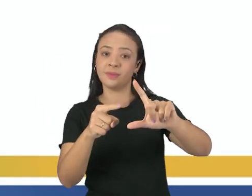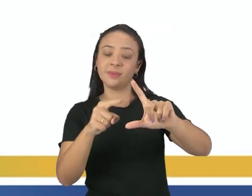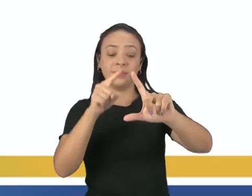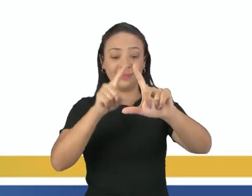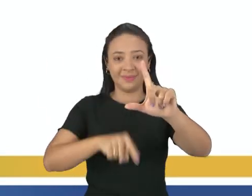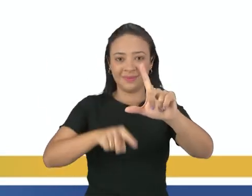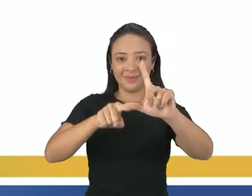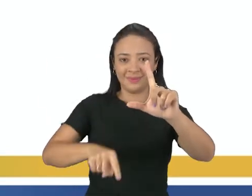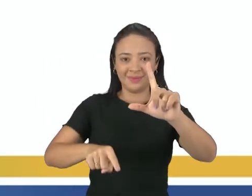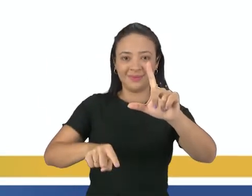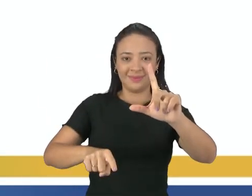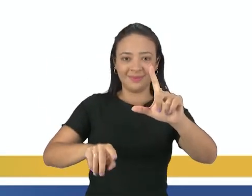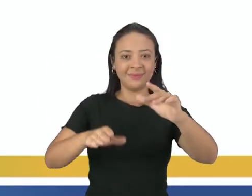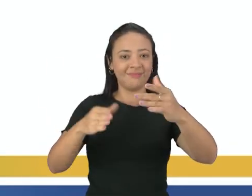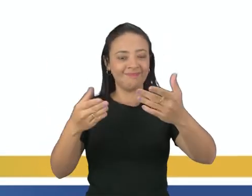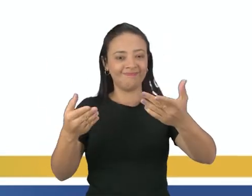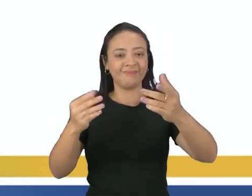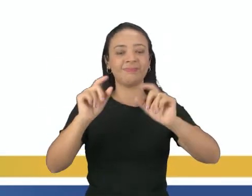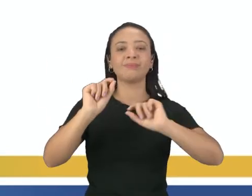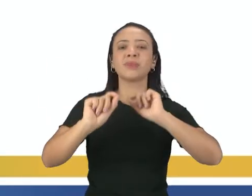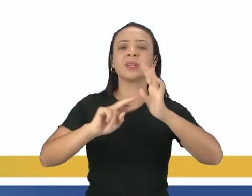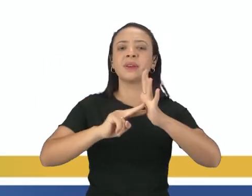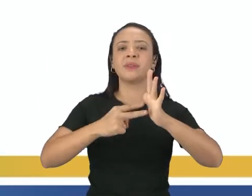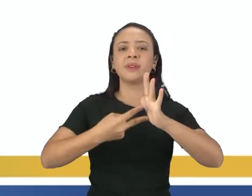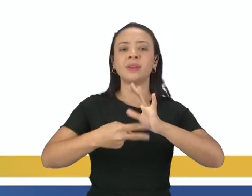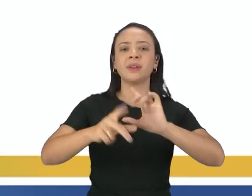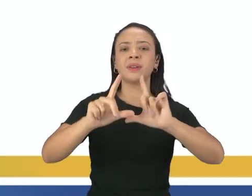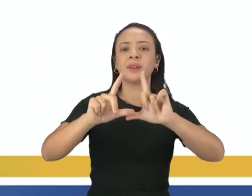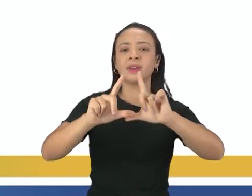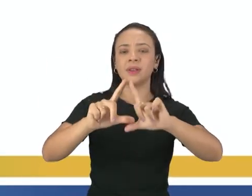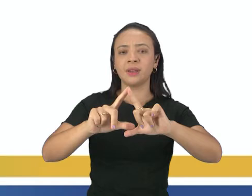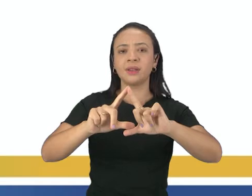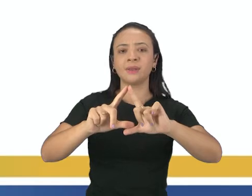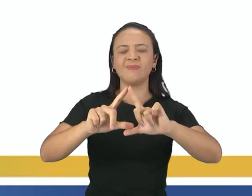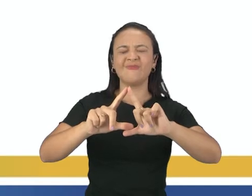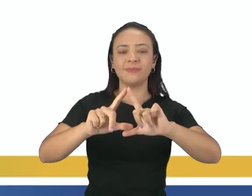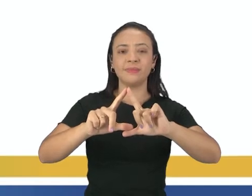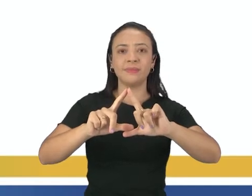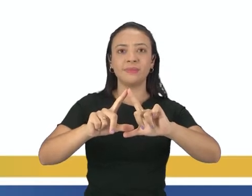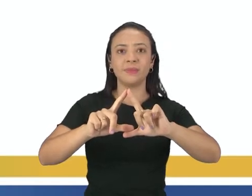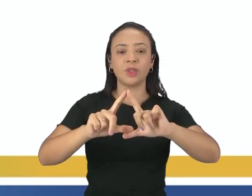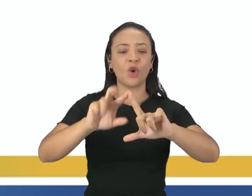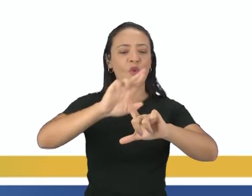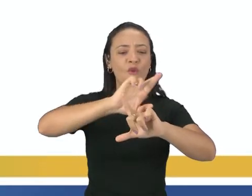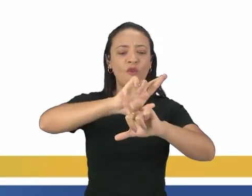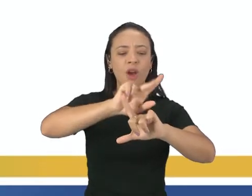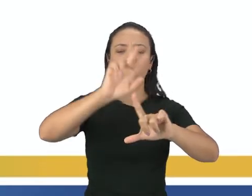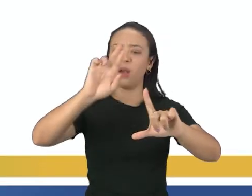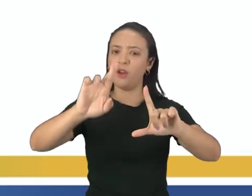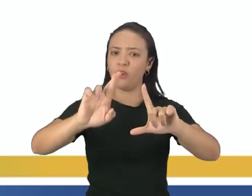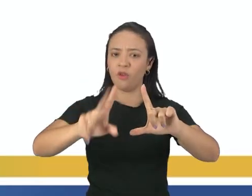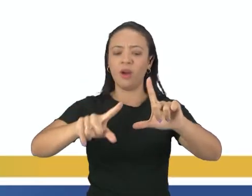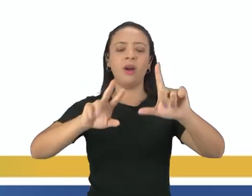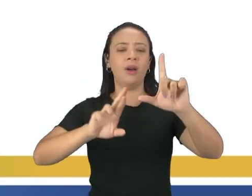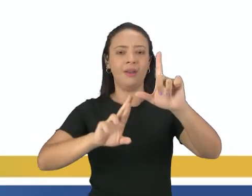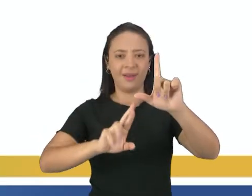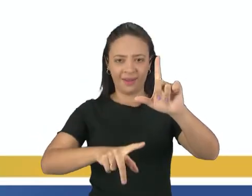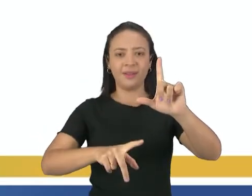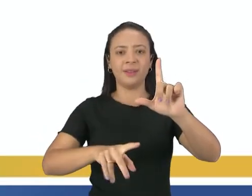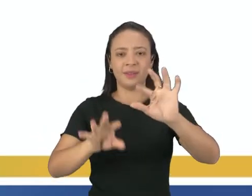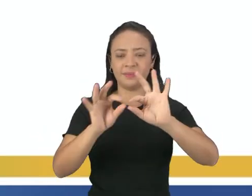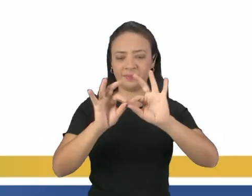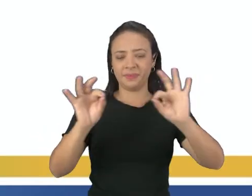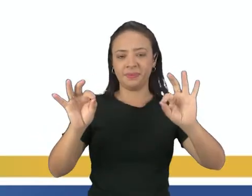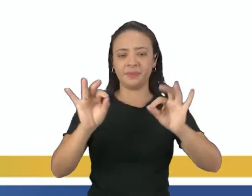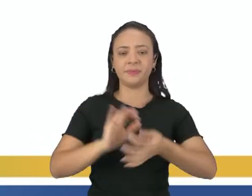com 2 traços e outro lado com 3 traços. Quer dizer que nenhum dos lados desse triângulo